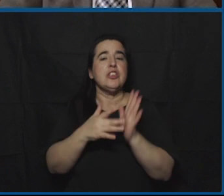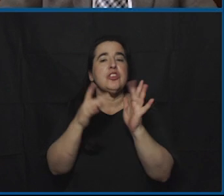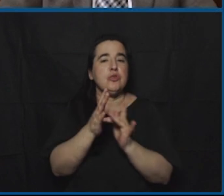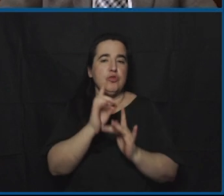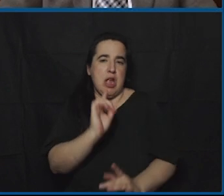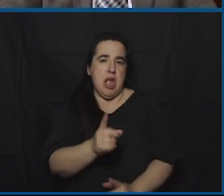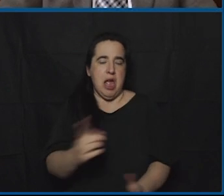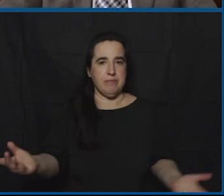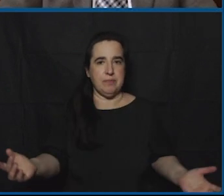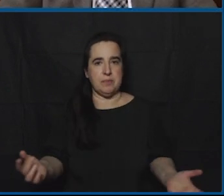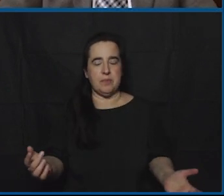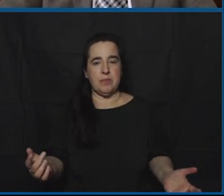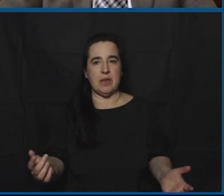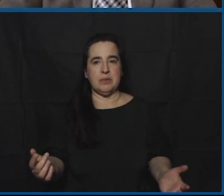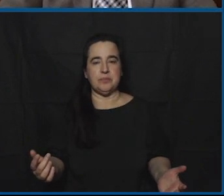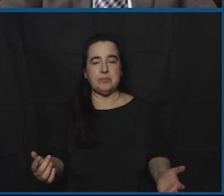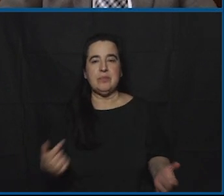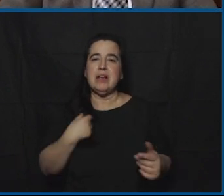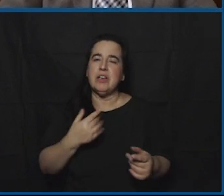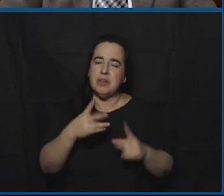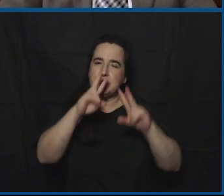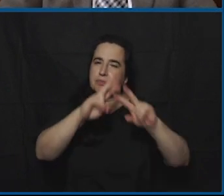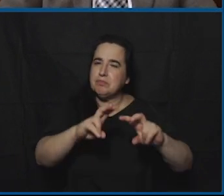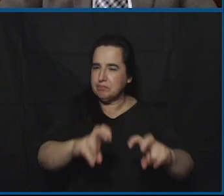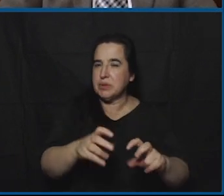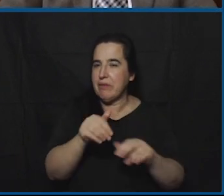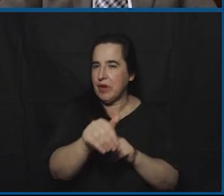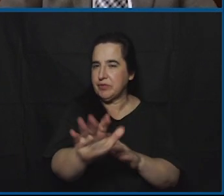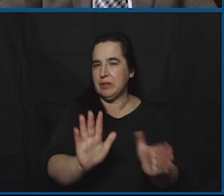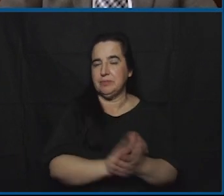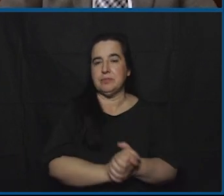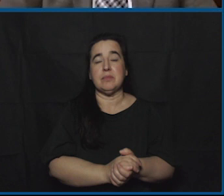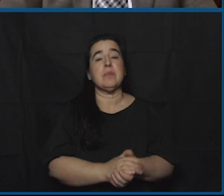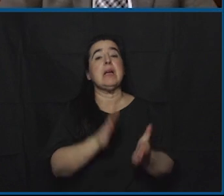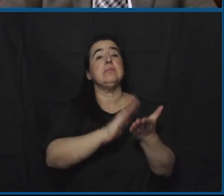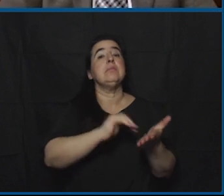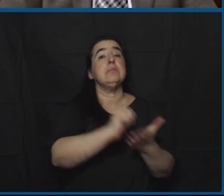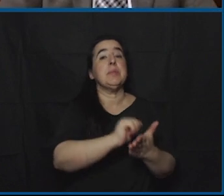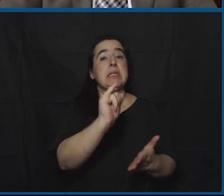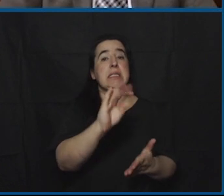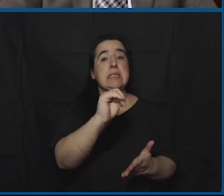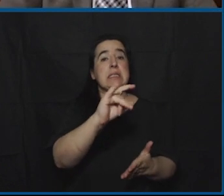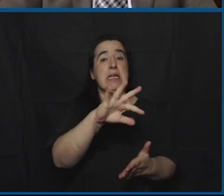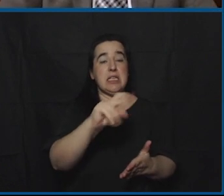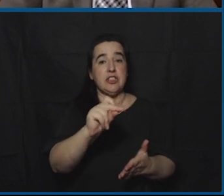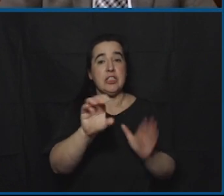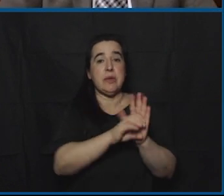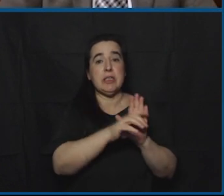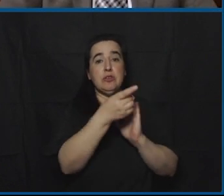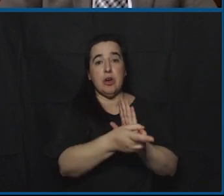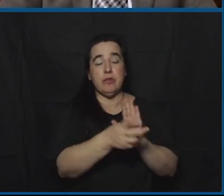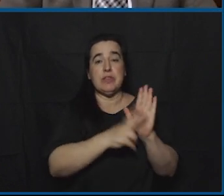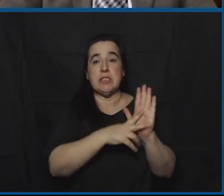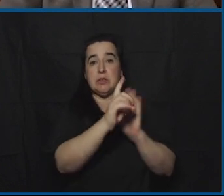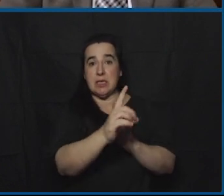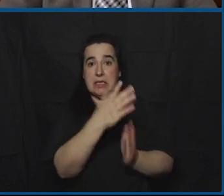isso que nós vamos ter a oportunidade de explorar um pouquinho mais à frente. Em Isaías, capítulo 9, nos versículos 6 e